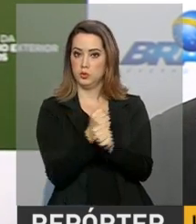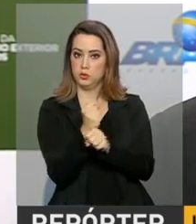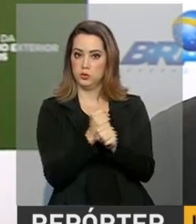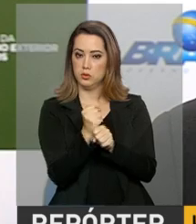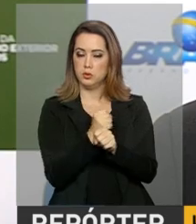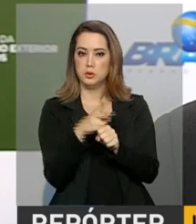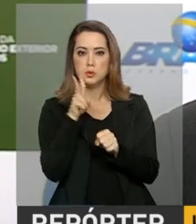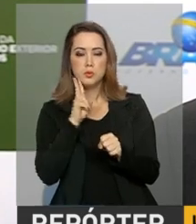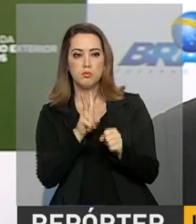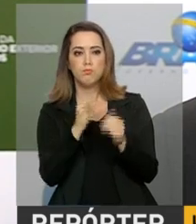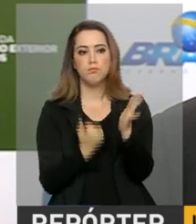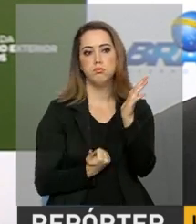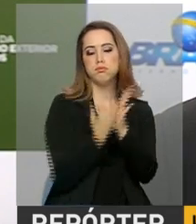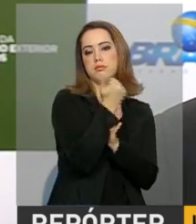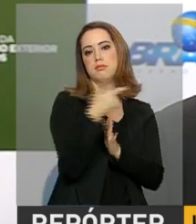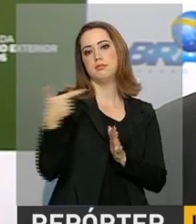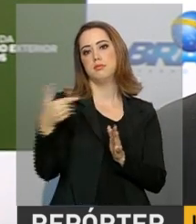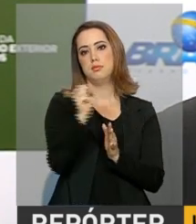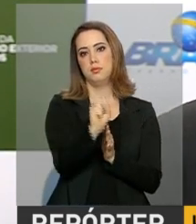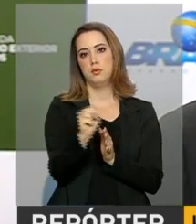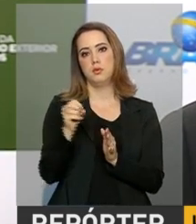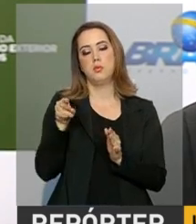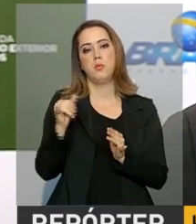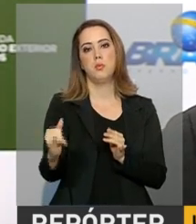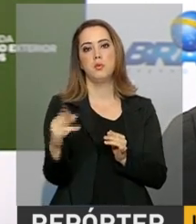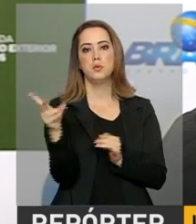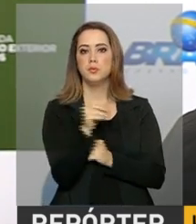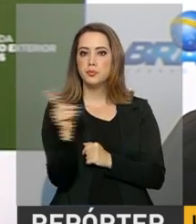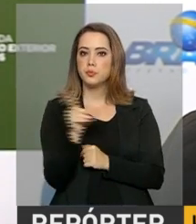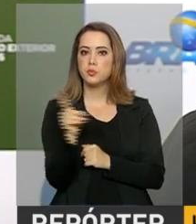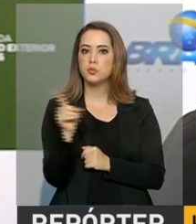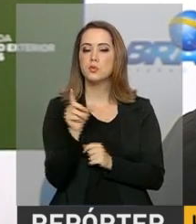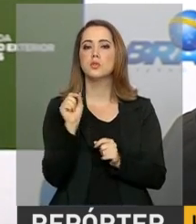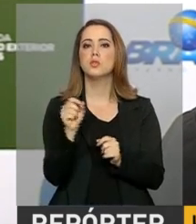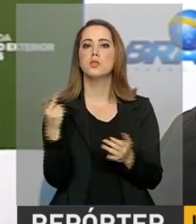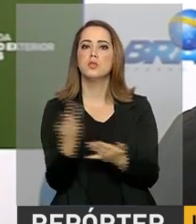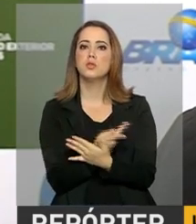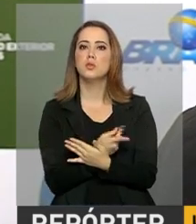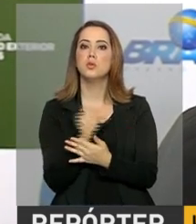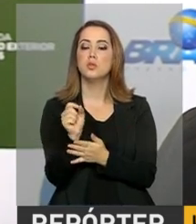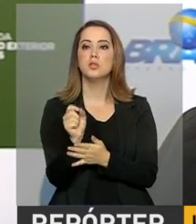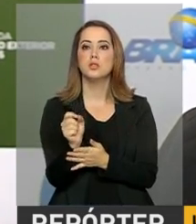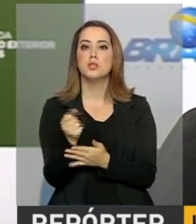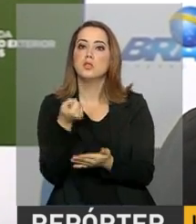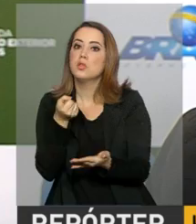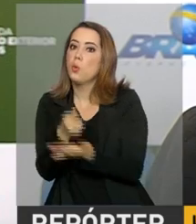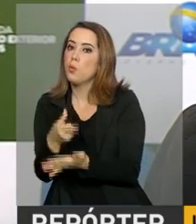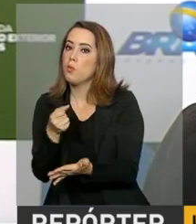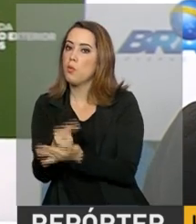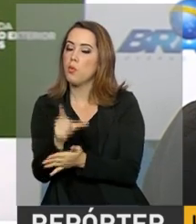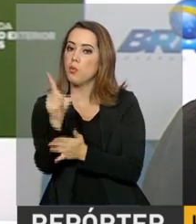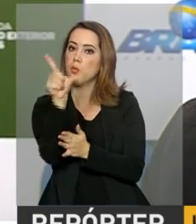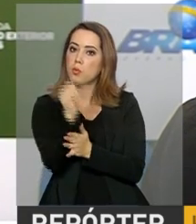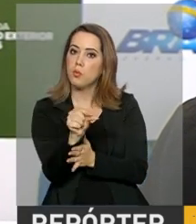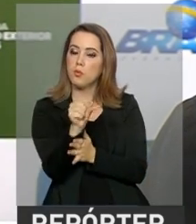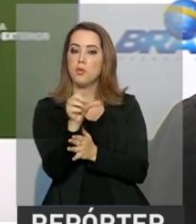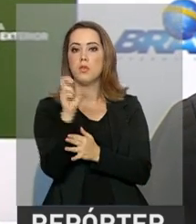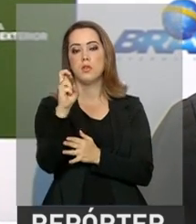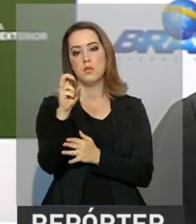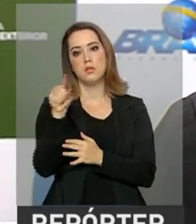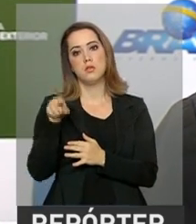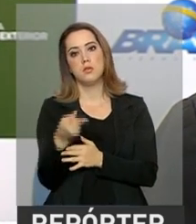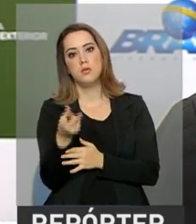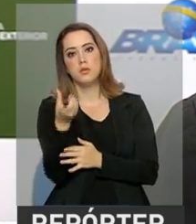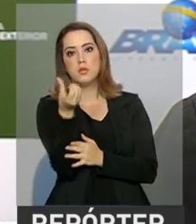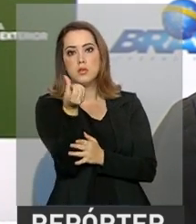valor recorde de US$ 28 bilhões, fruto de uma pequena redução das exportações de 5,6% e uma redução